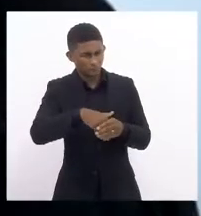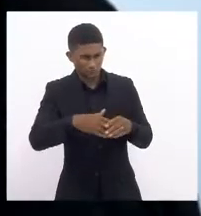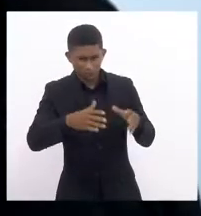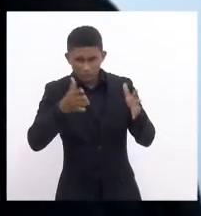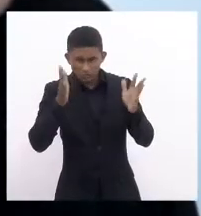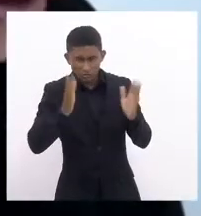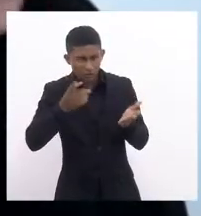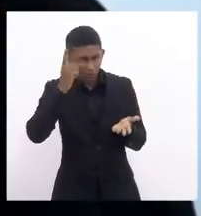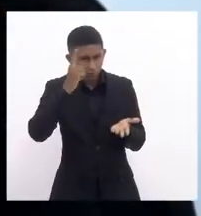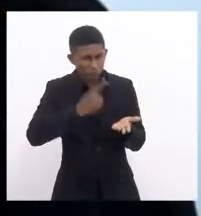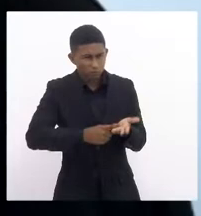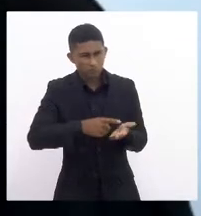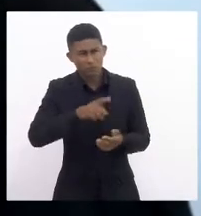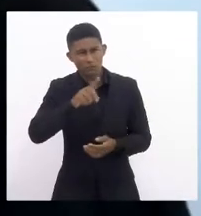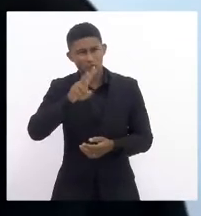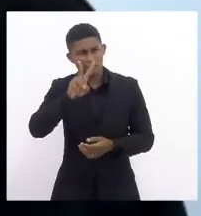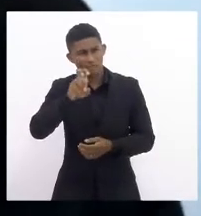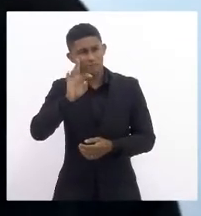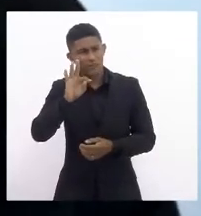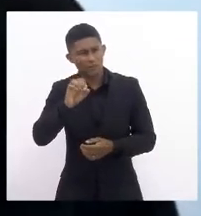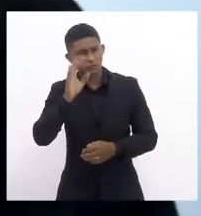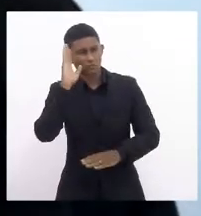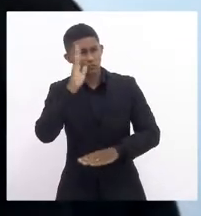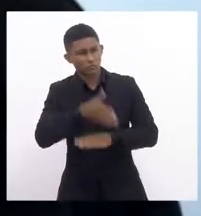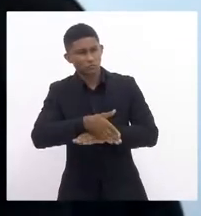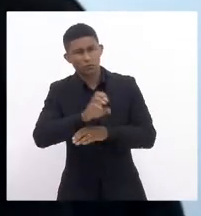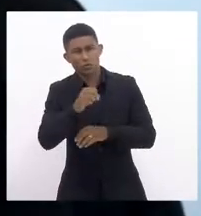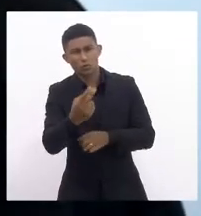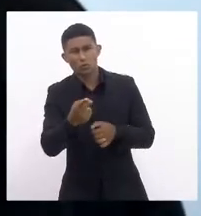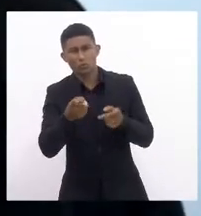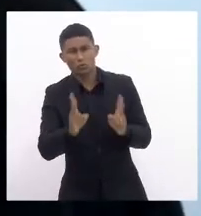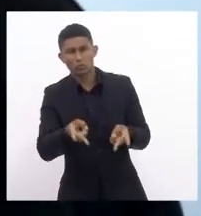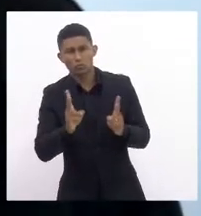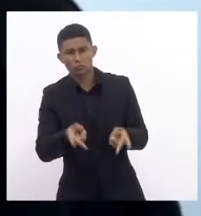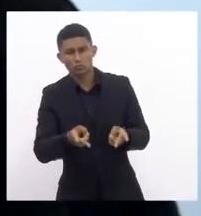para derrubar o veto ou manter o veto?